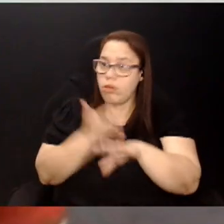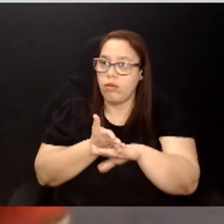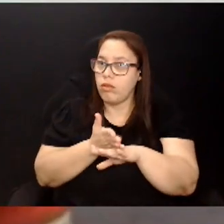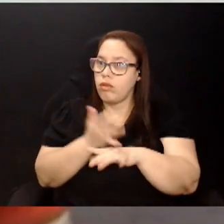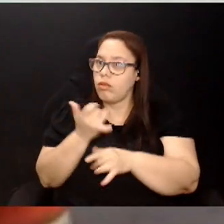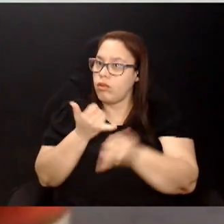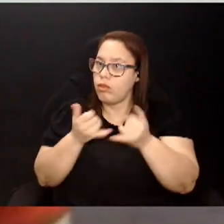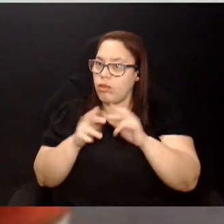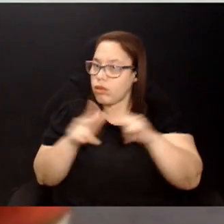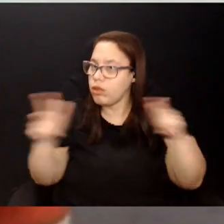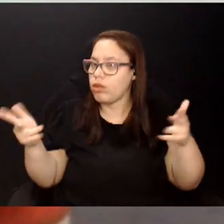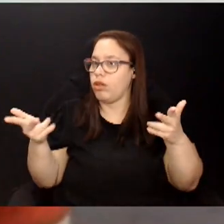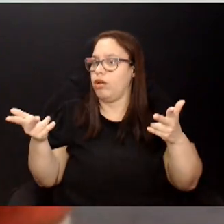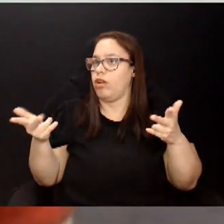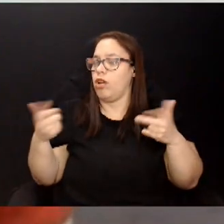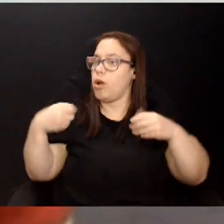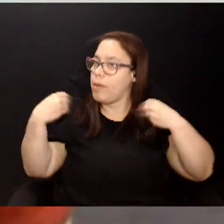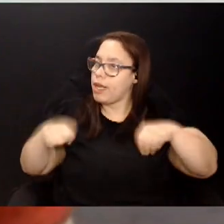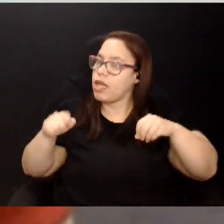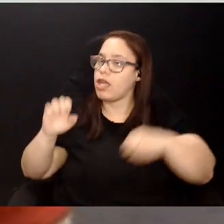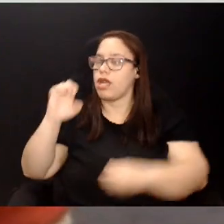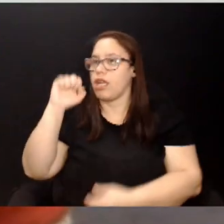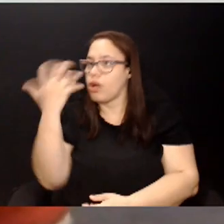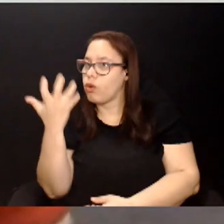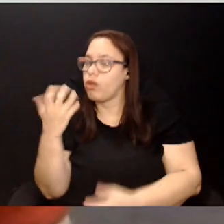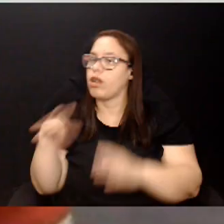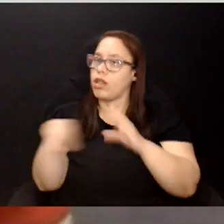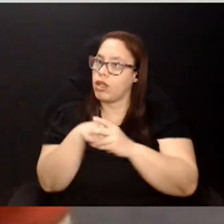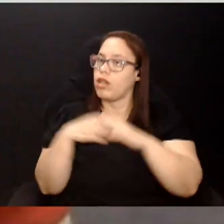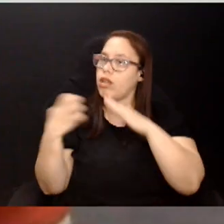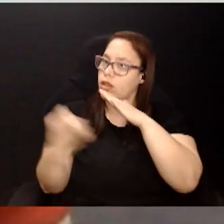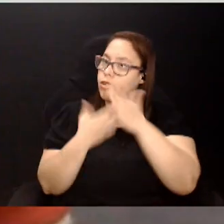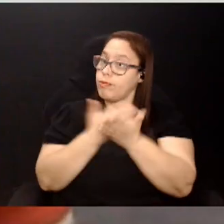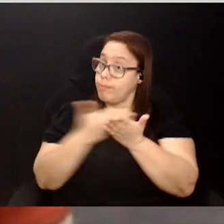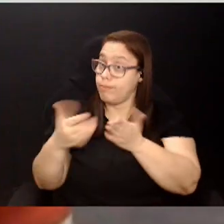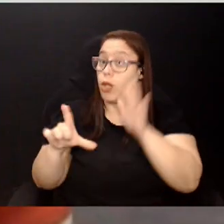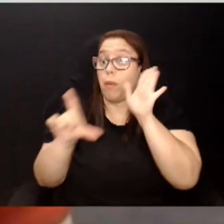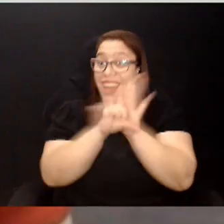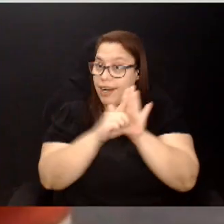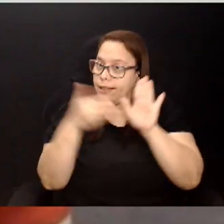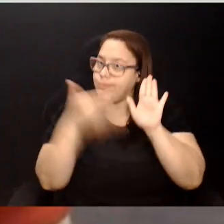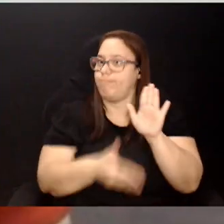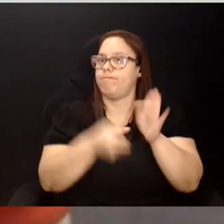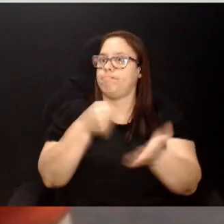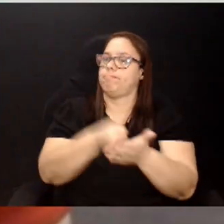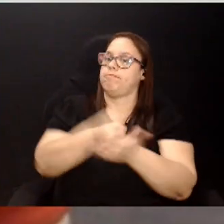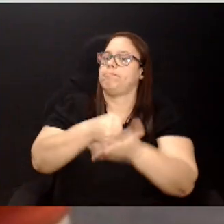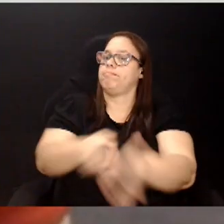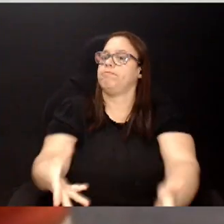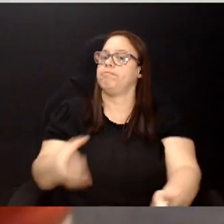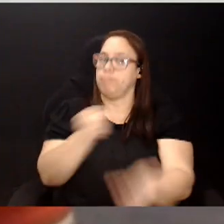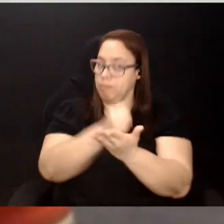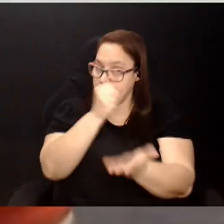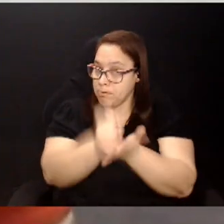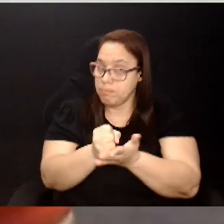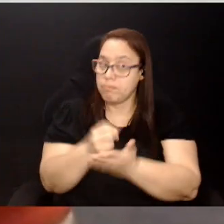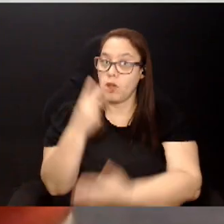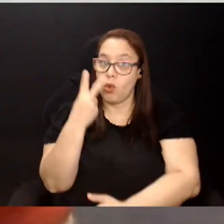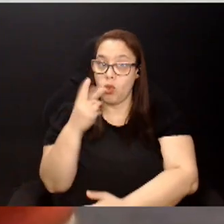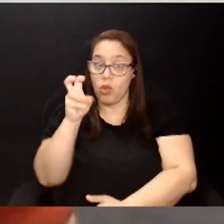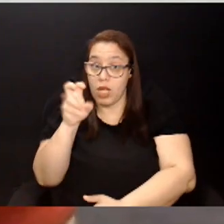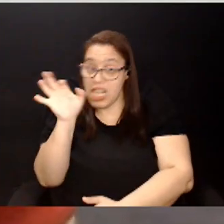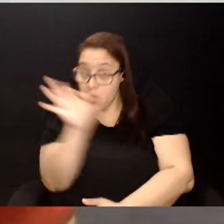ser implantada nessa empresa. Então, a partir de uma lei, né, que obriga a contratação de 2% a 5%,